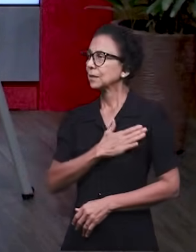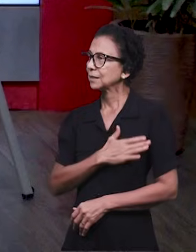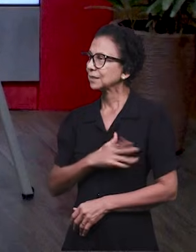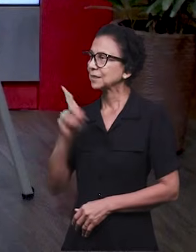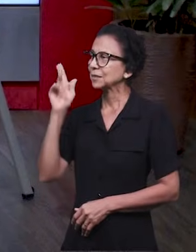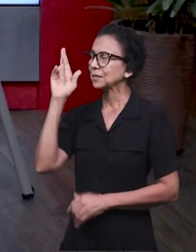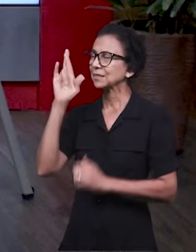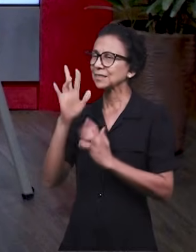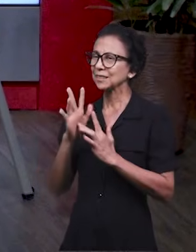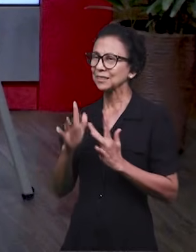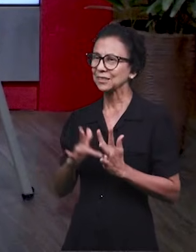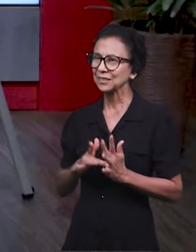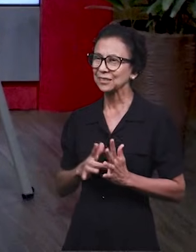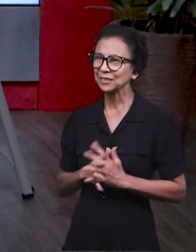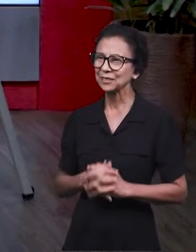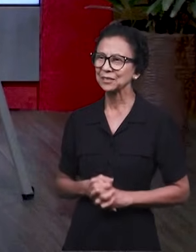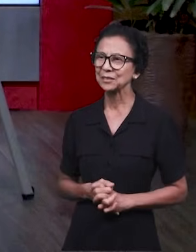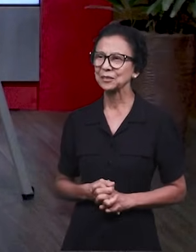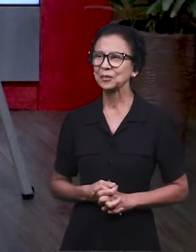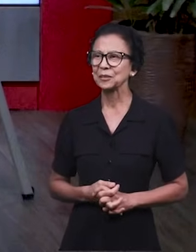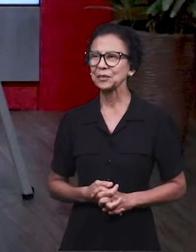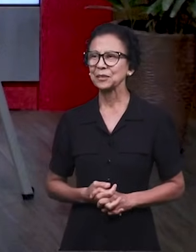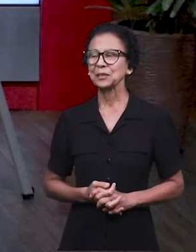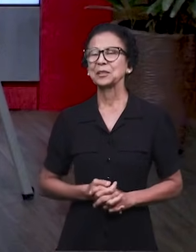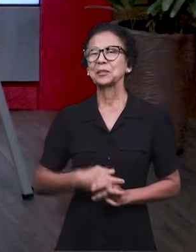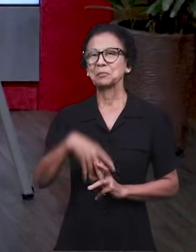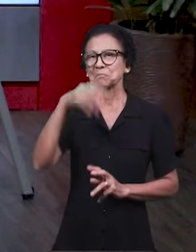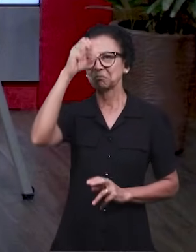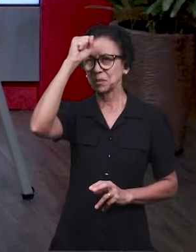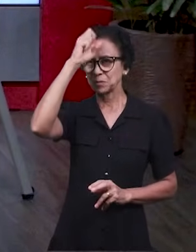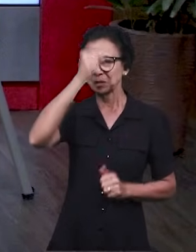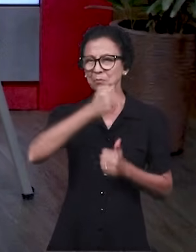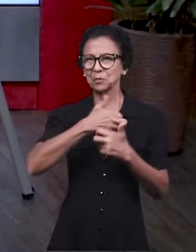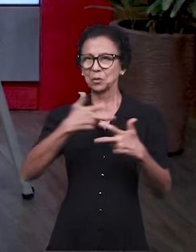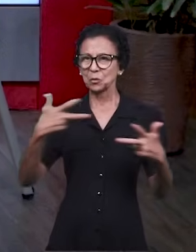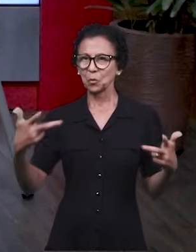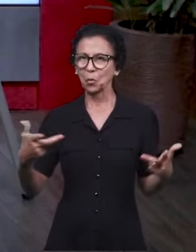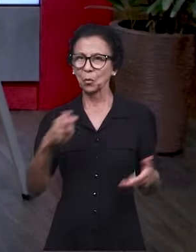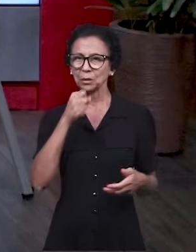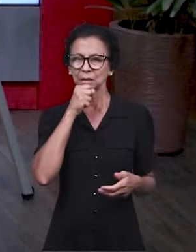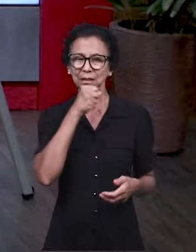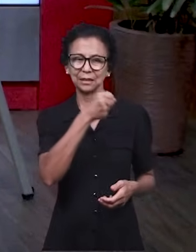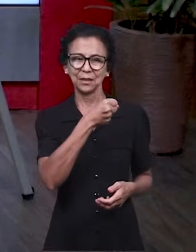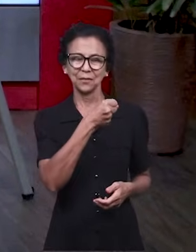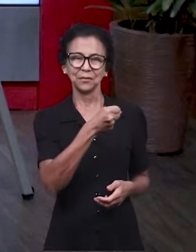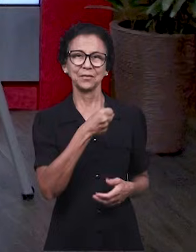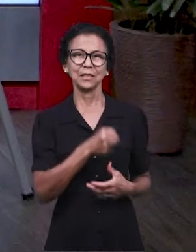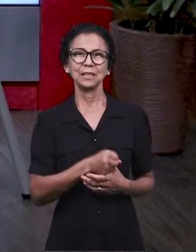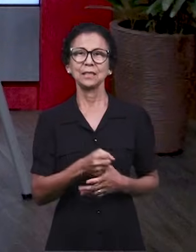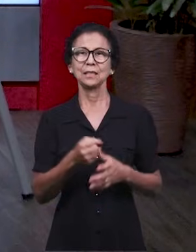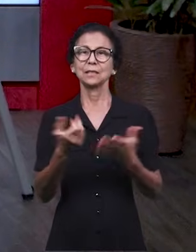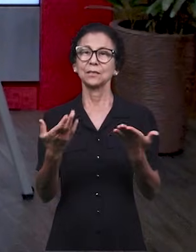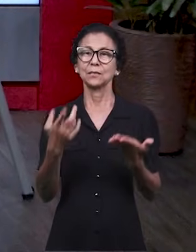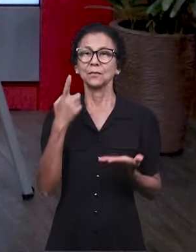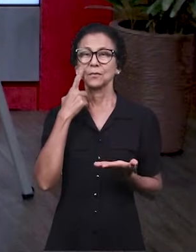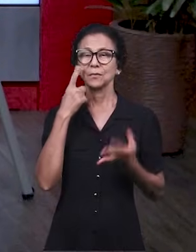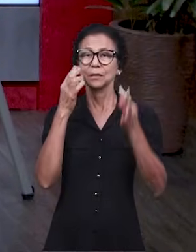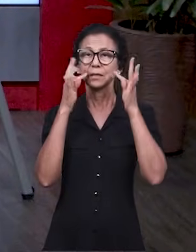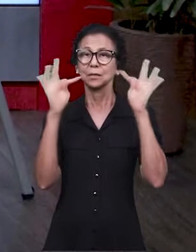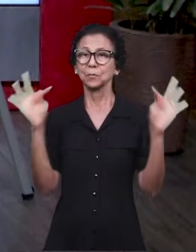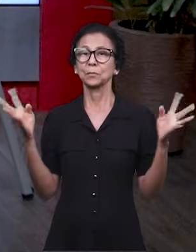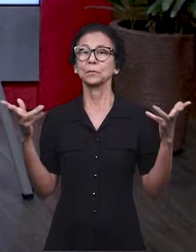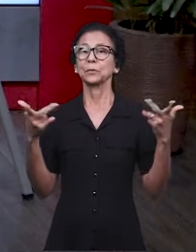Senhor. É isso, aprendi bastante nessa entrevista, ouvimos aqui um testemunho maravilhoso,